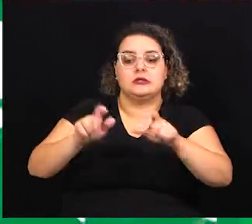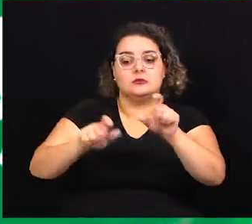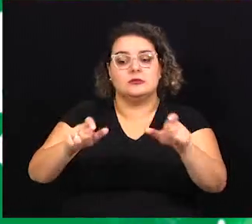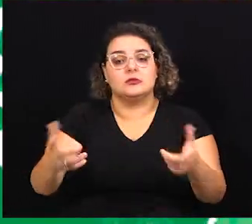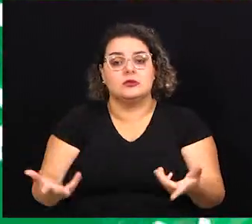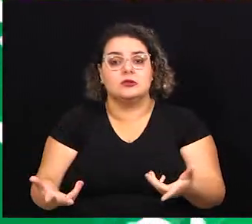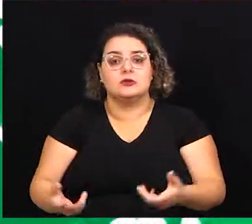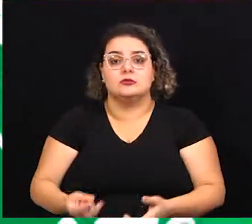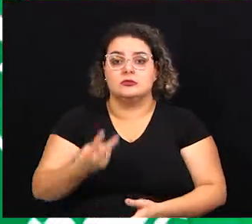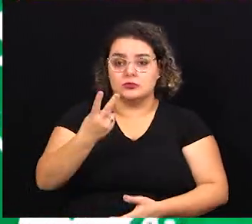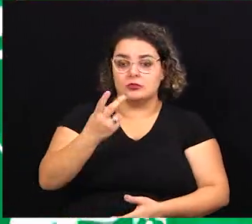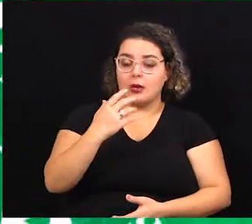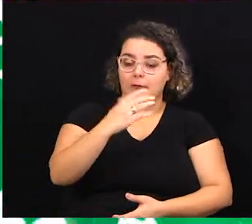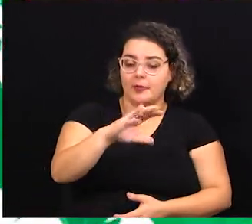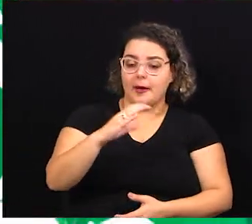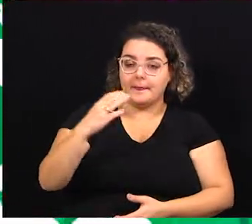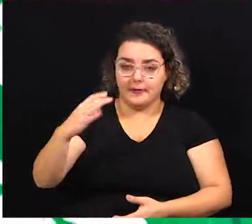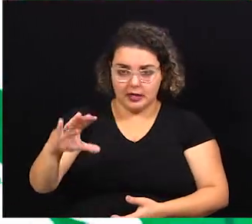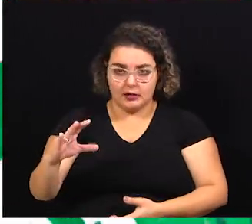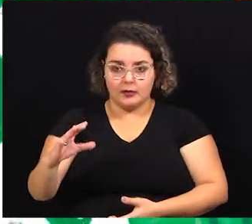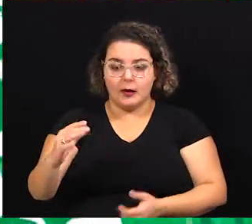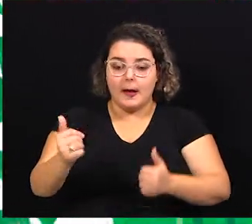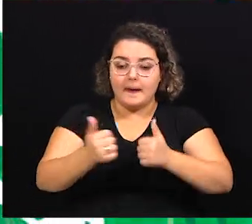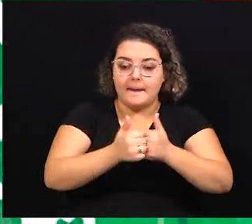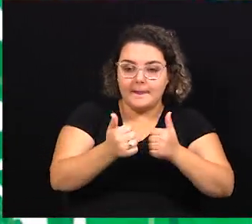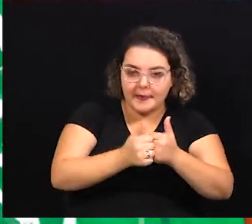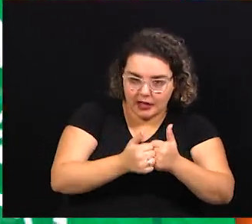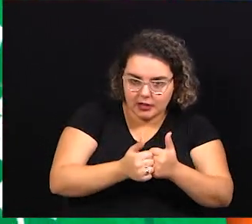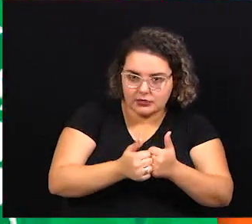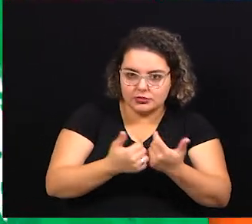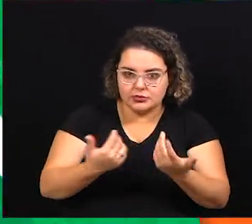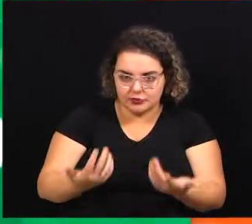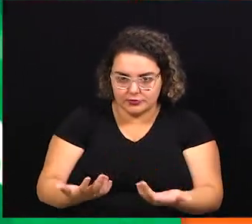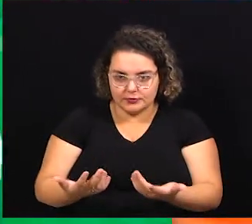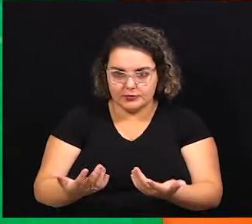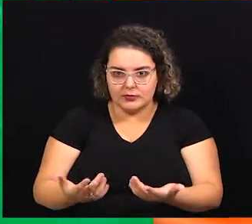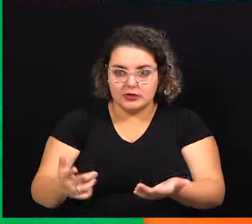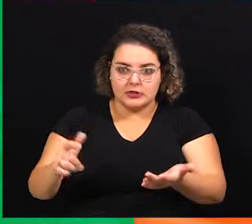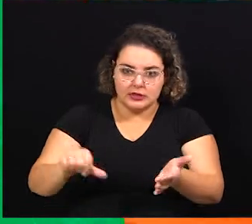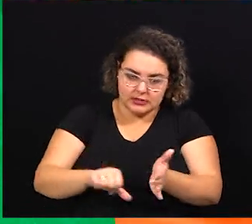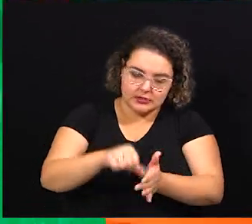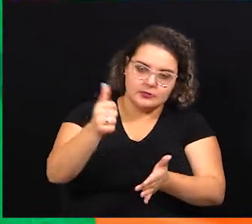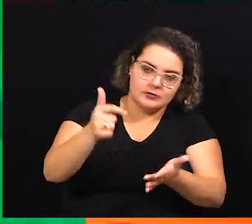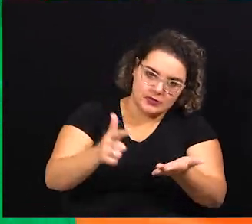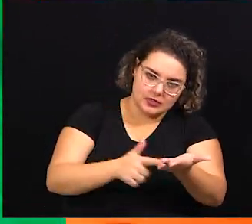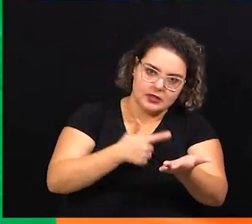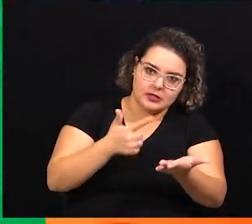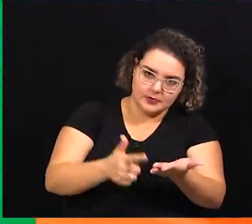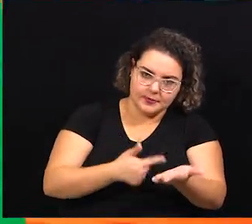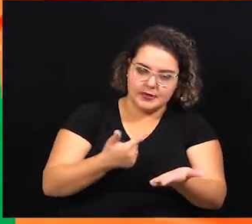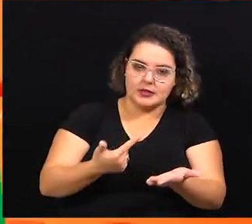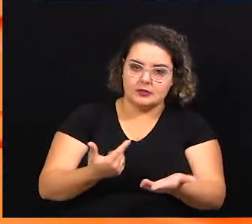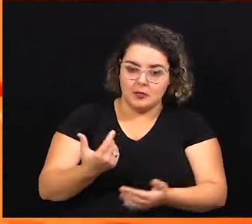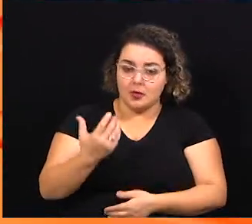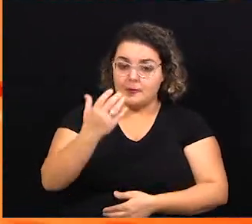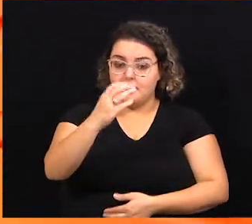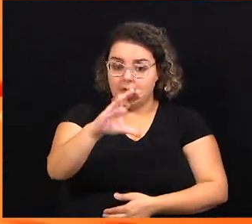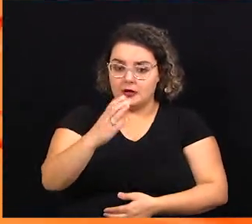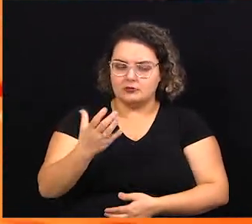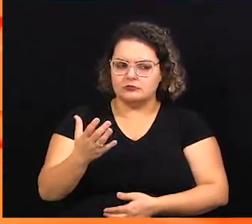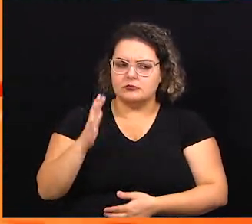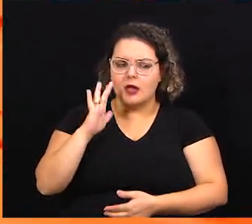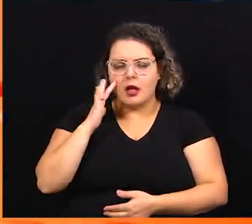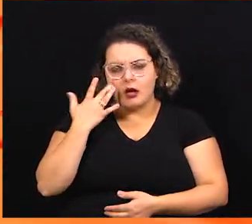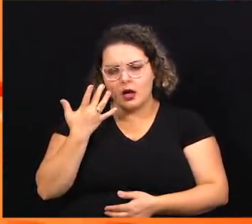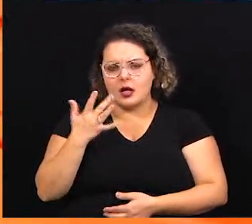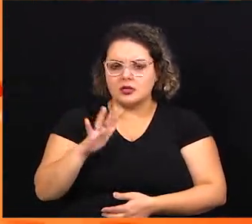o público e etc., eu decidi fazer 2 lançamentos muito próximos um do outro. Então, eu tenho esse primeiro livro, que ele lançou,